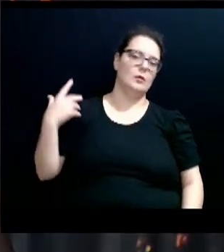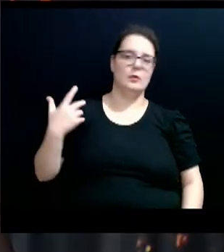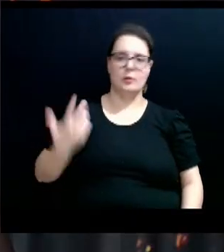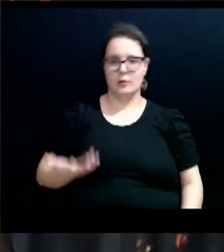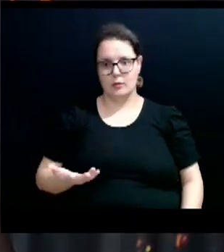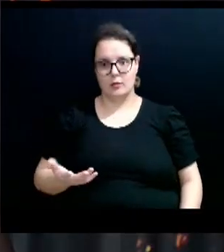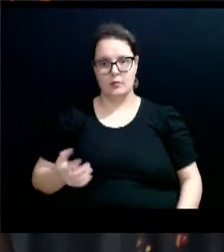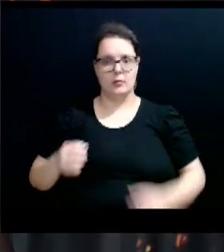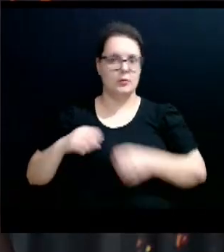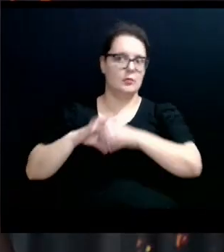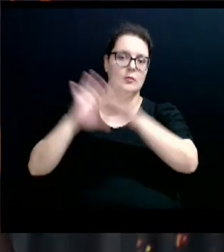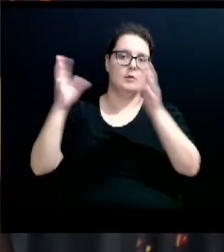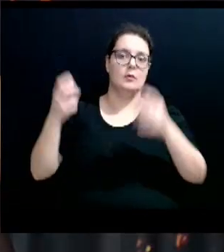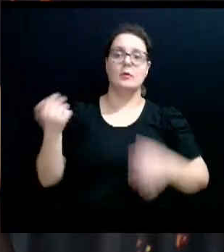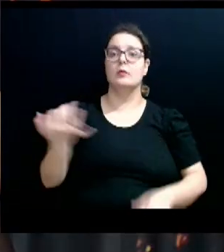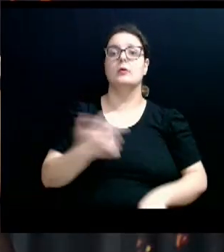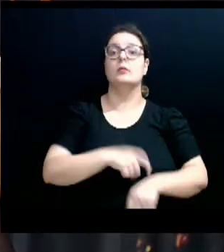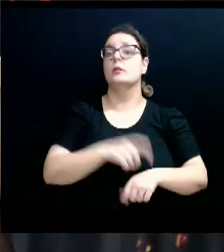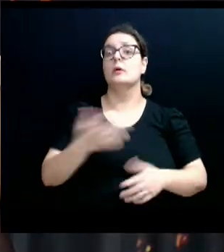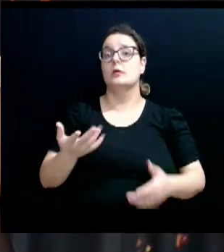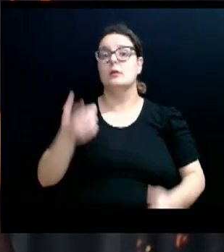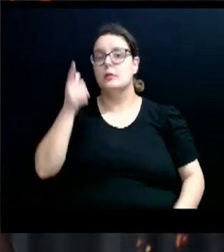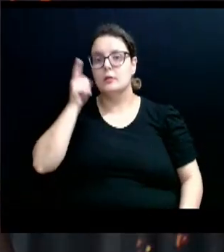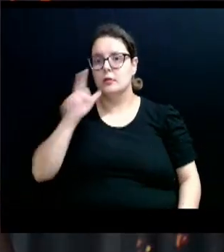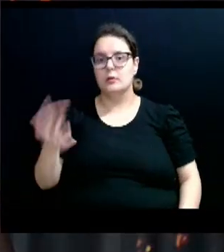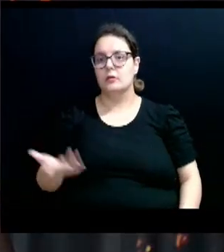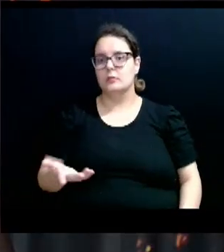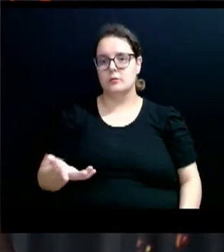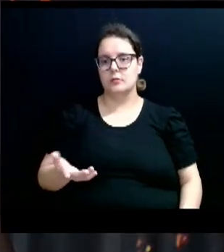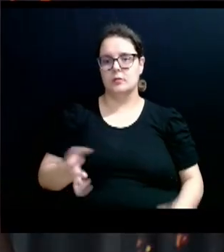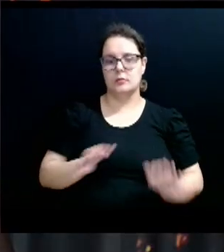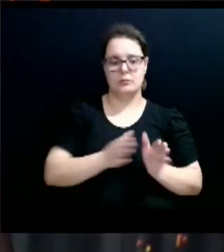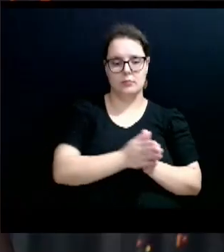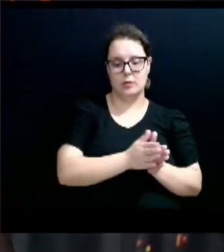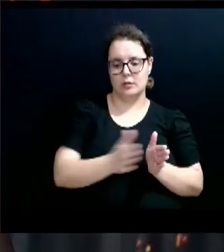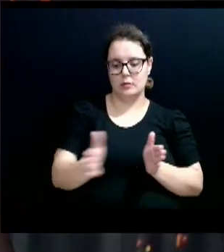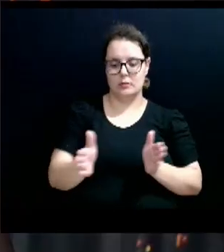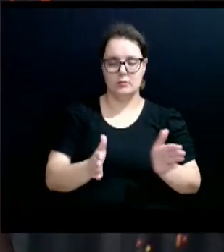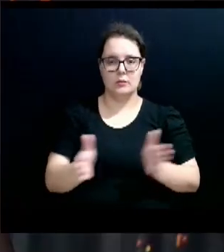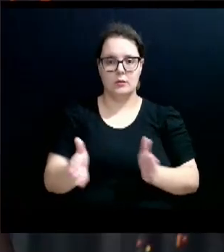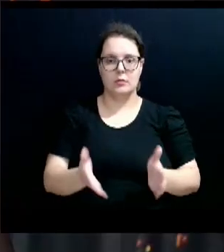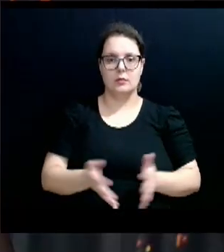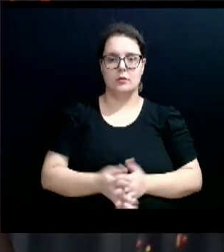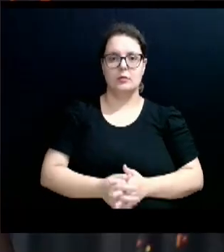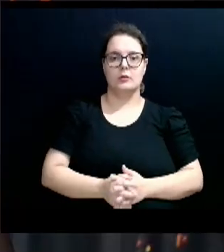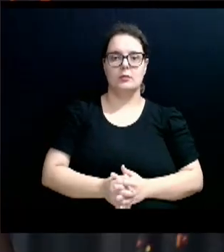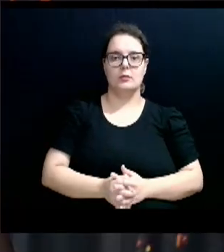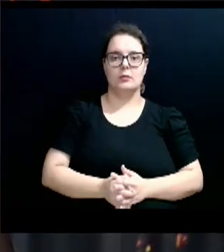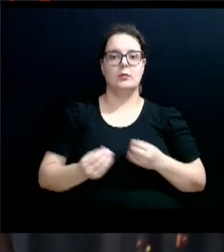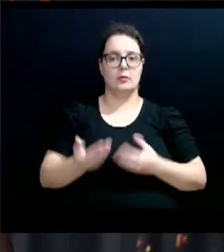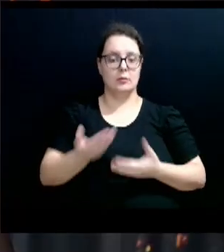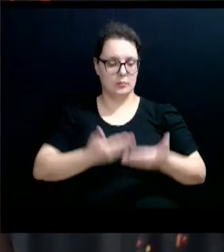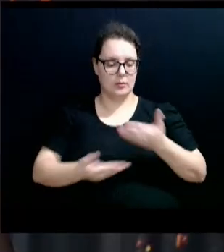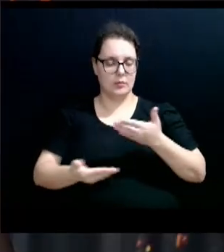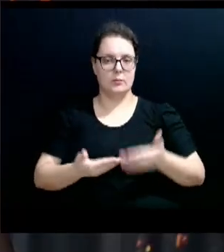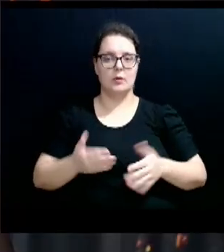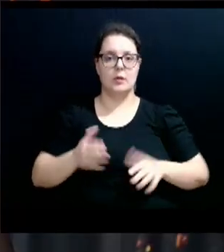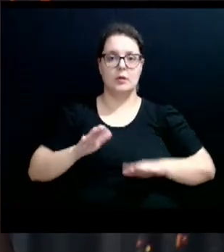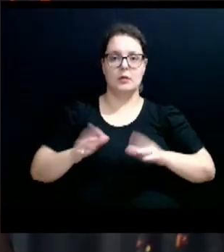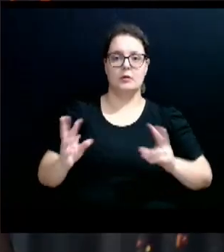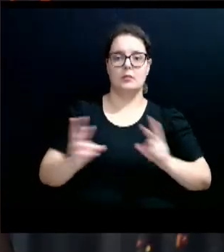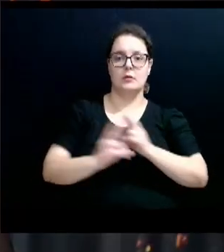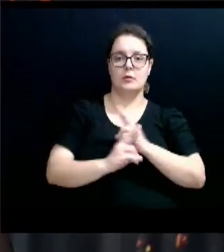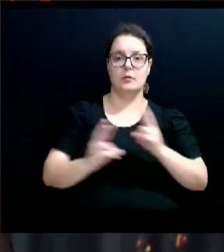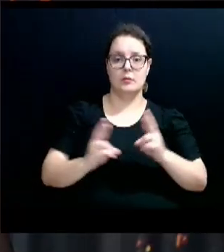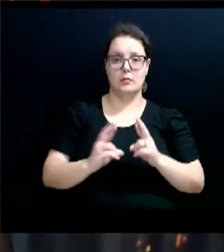Quanto tempo foi? A gente não consegue medir, né, de uma maneira como a gente interage com talvez a relação que eu vou ter com um mês vai ser